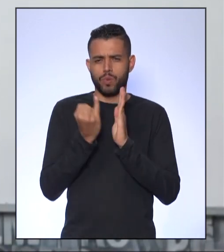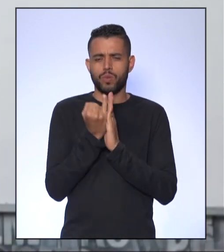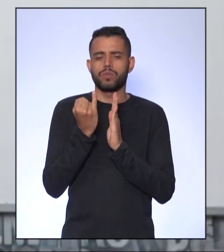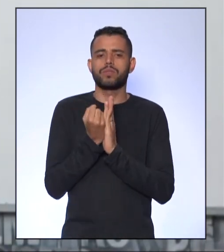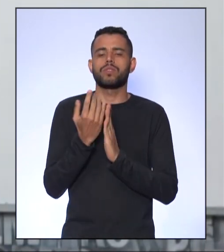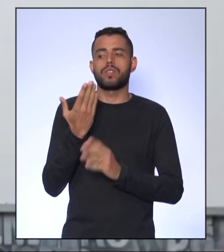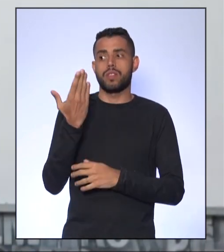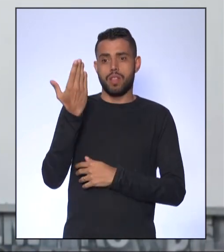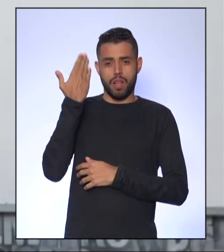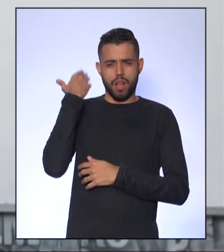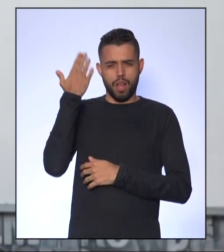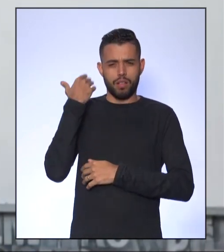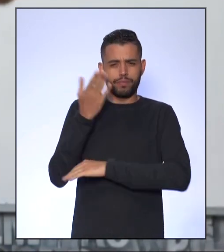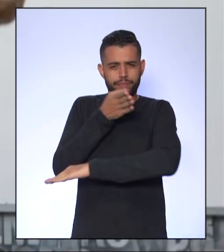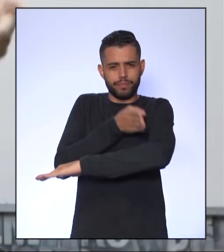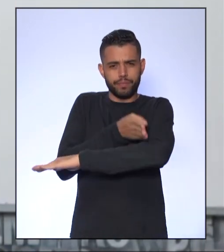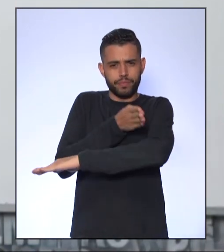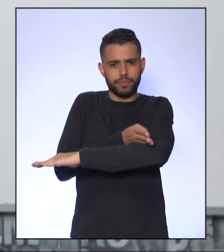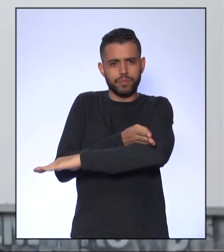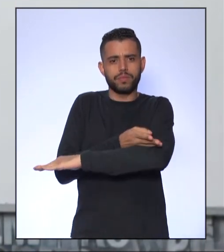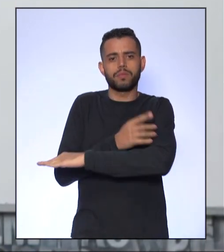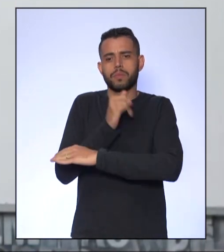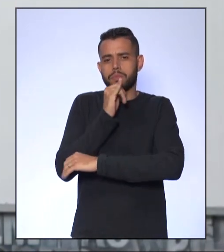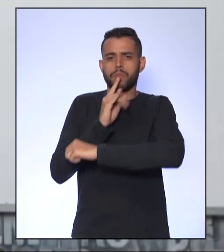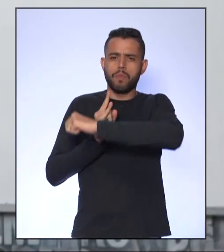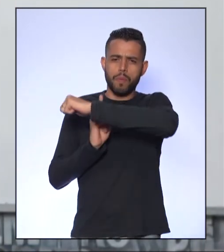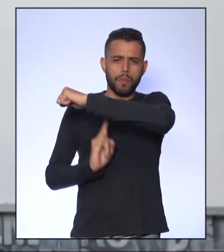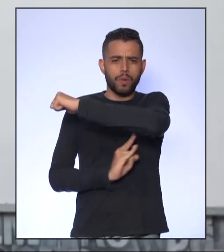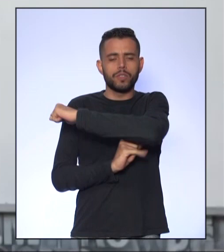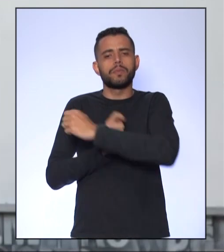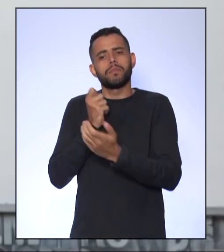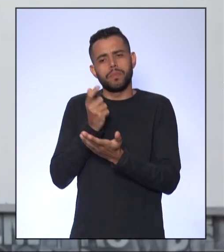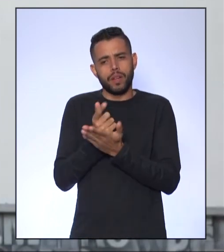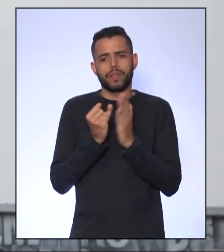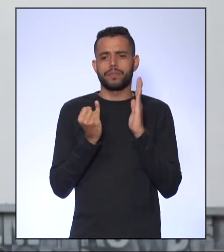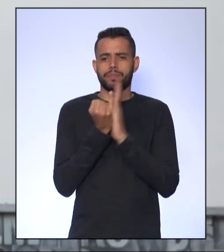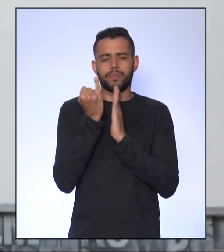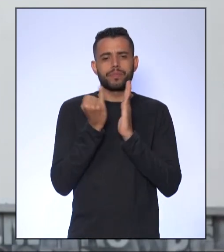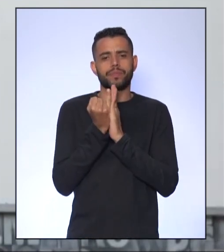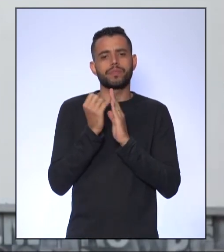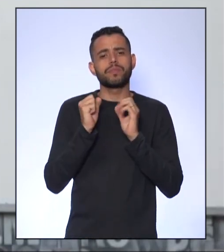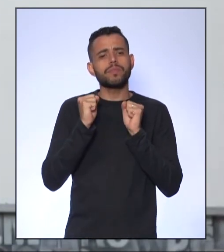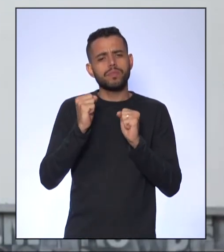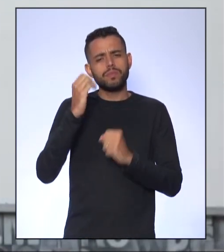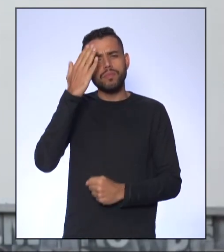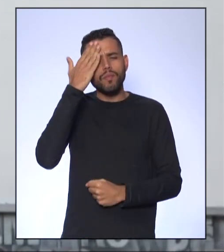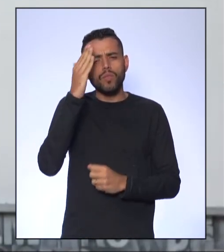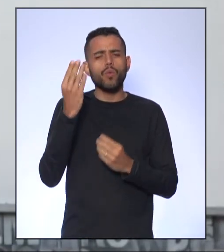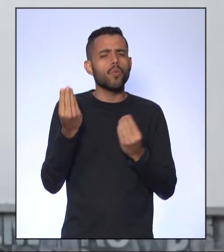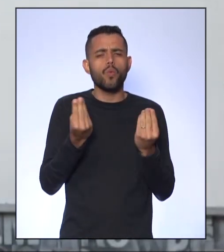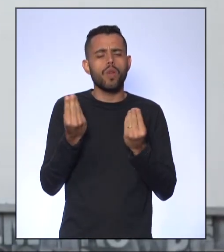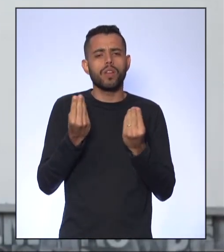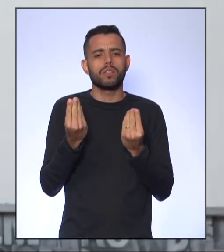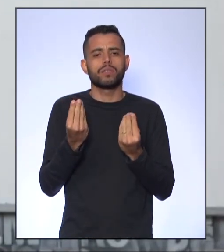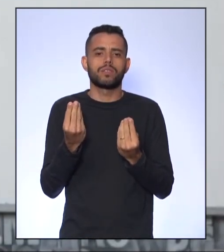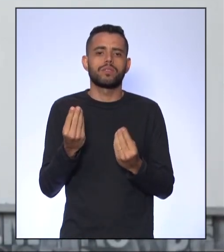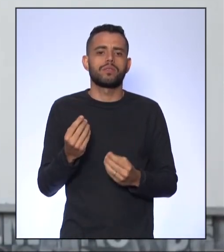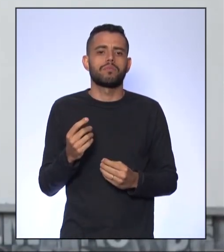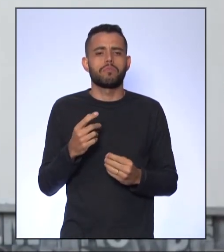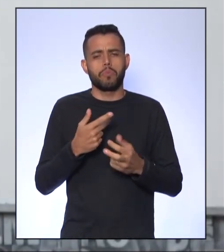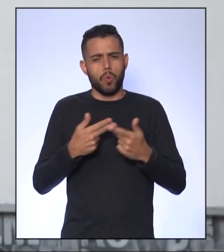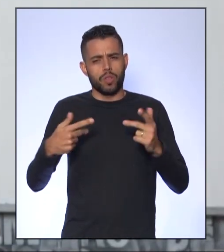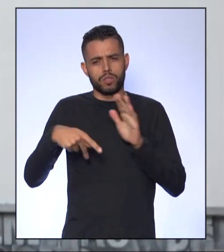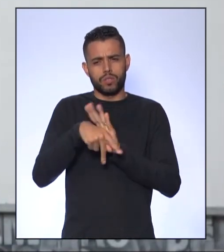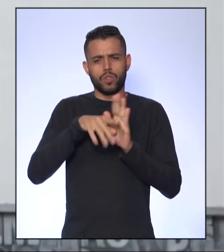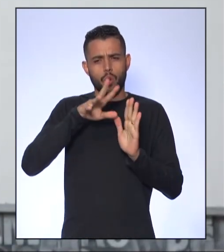Idade Média, que para passar numa ponte eu pago imposto, numa porteira eu pago imposto, eu posso interpretar como algo por viés de roubo. Mas,